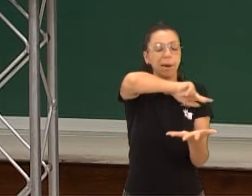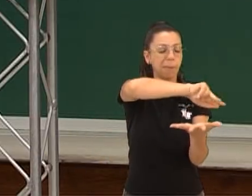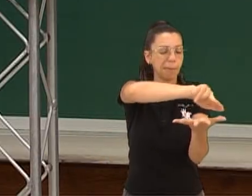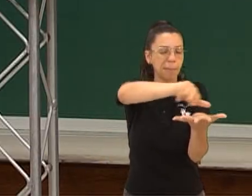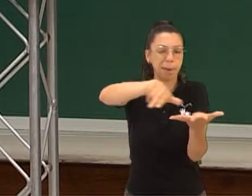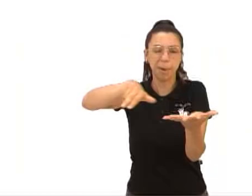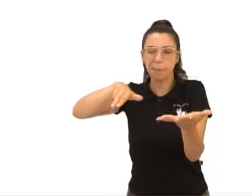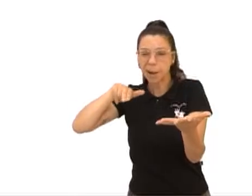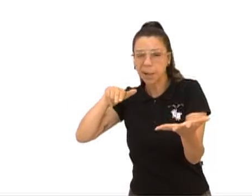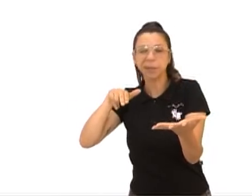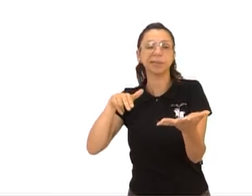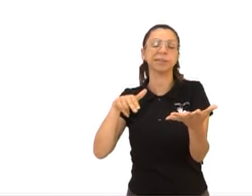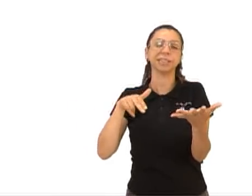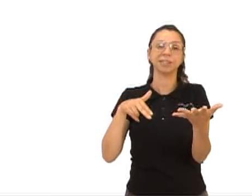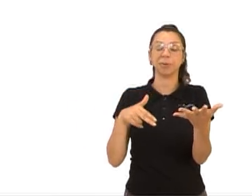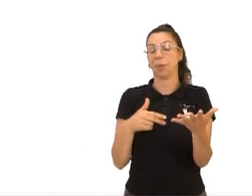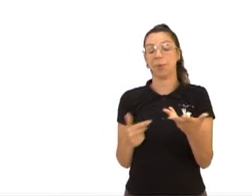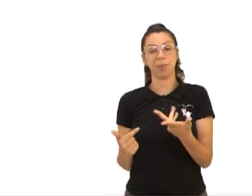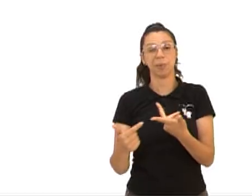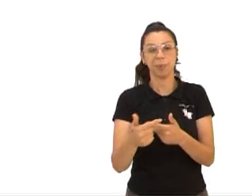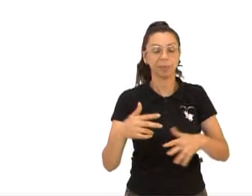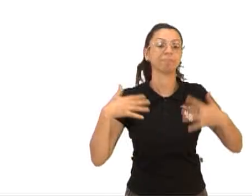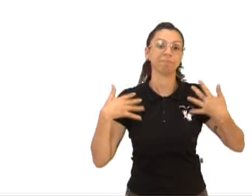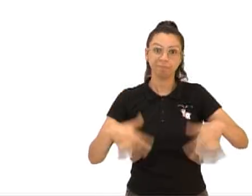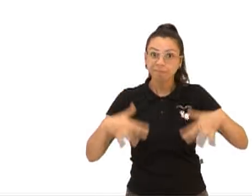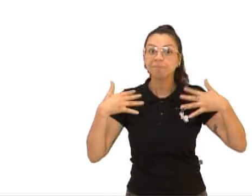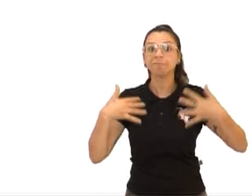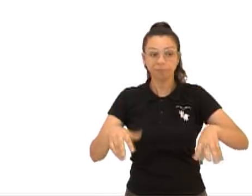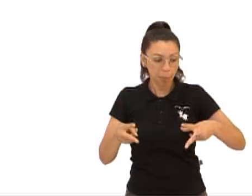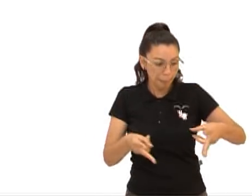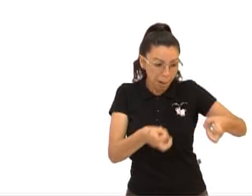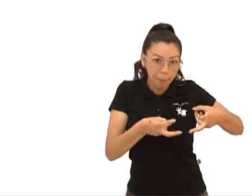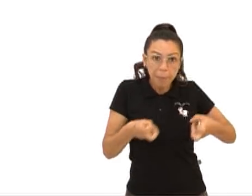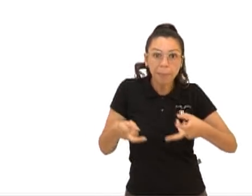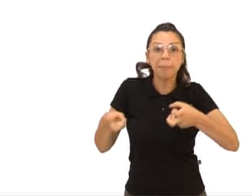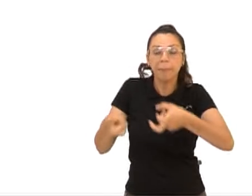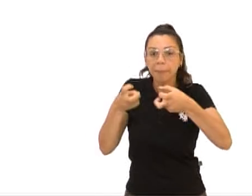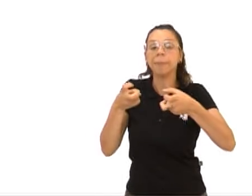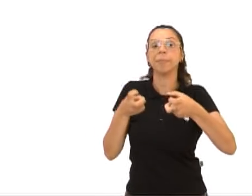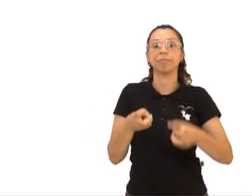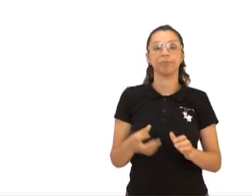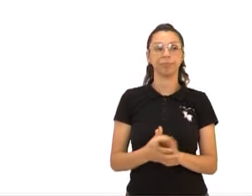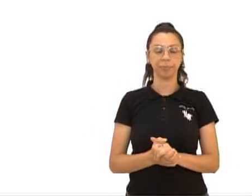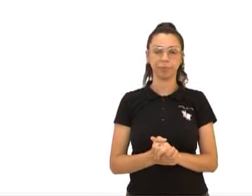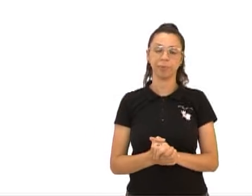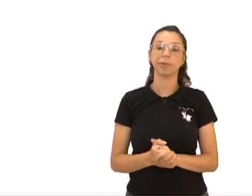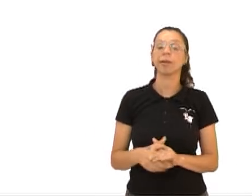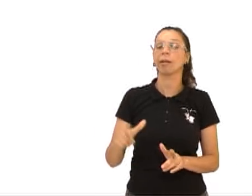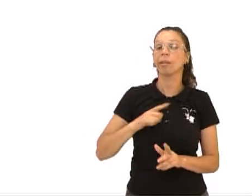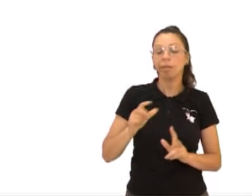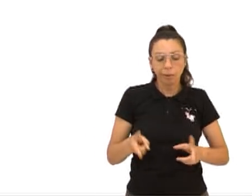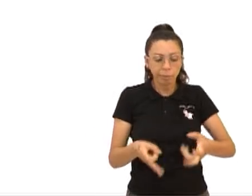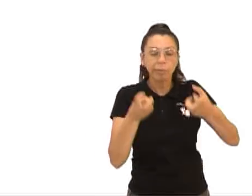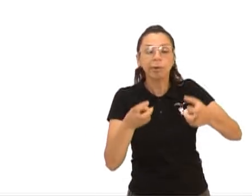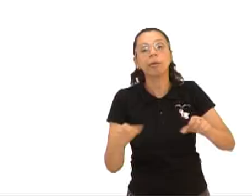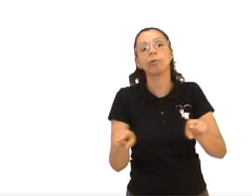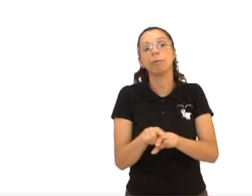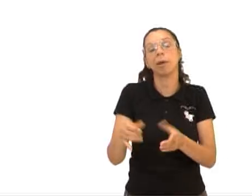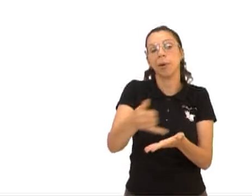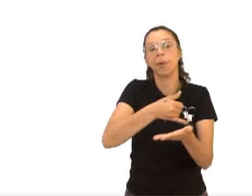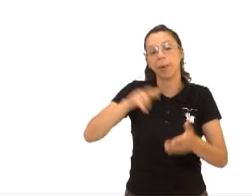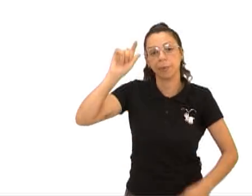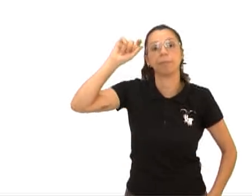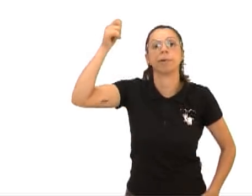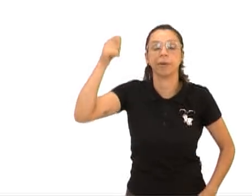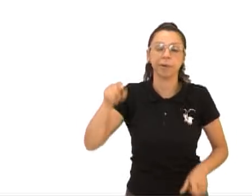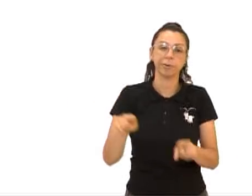manganês, níquel, estanho. É uma infinidade de minerais preciosos. Certo? Tem exploração de petróleo, gás